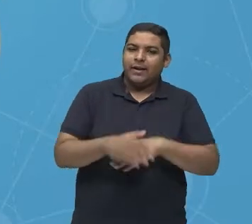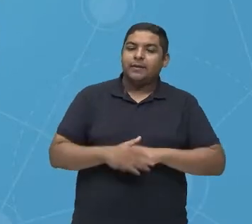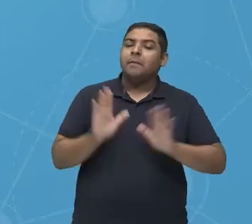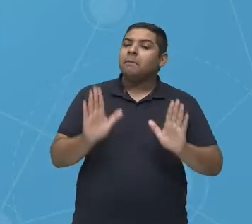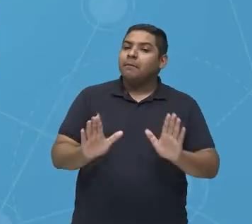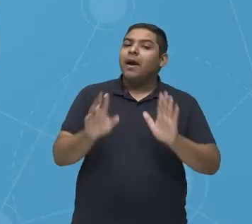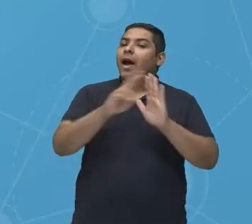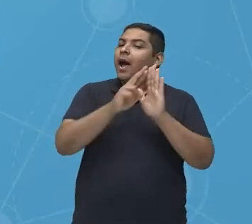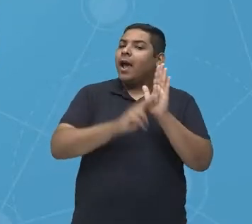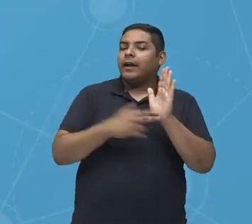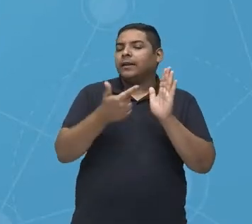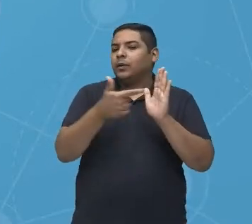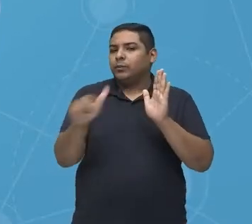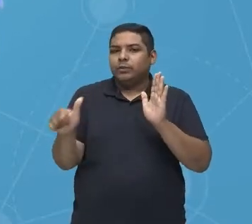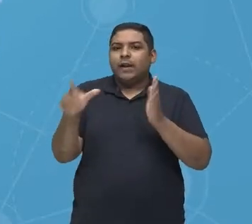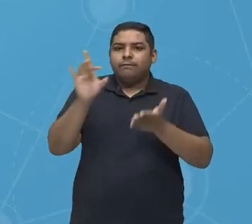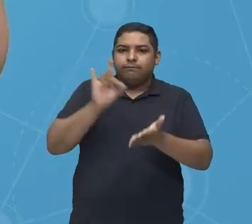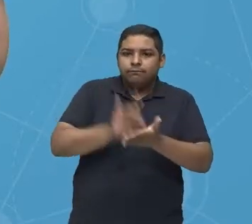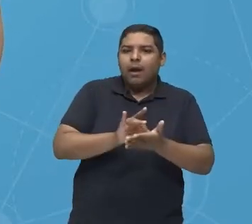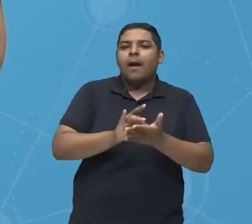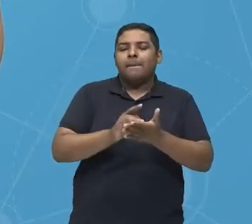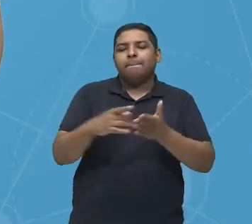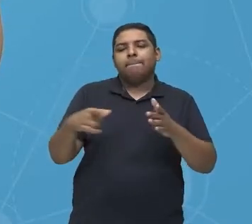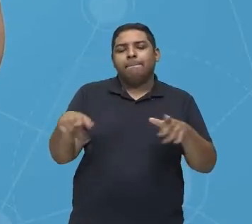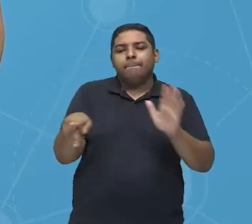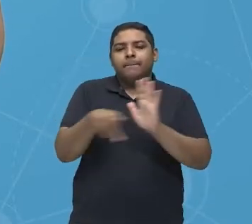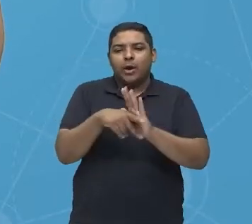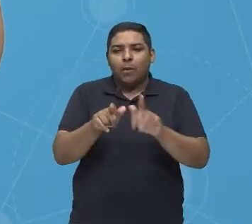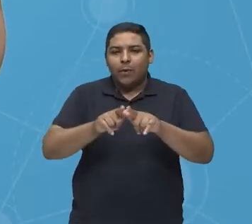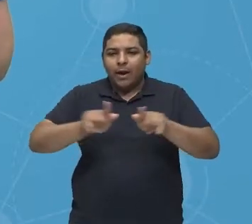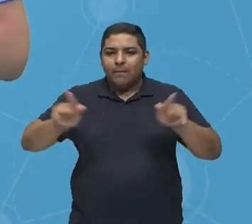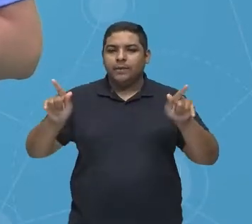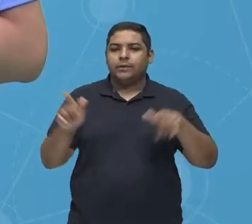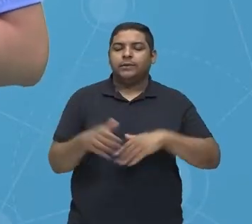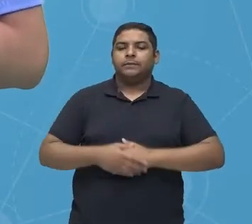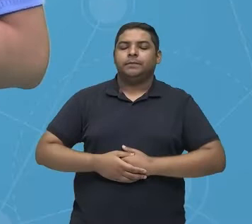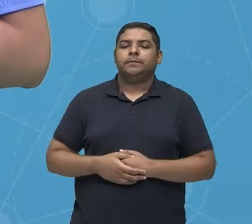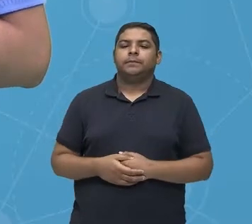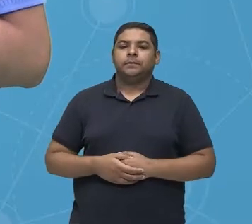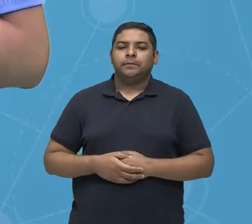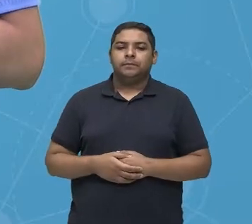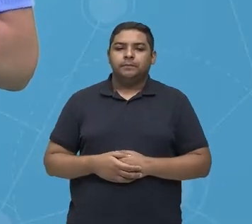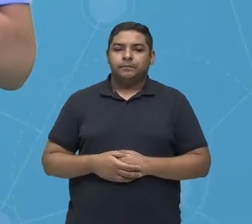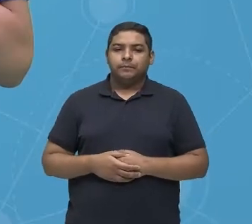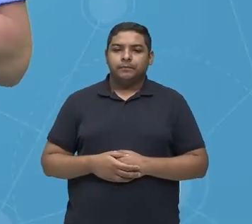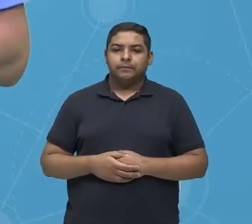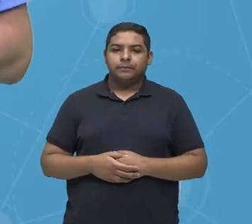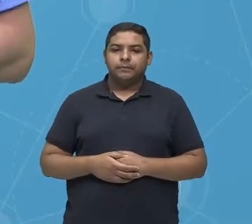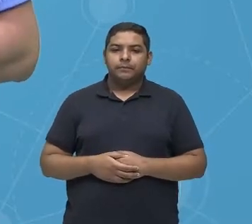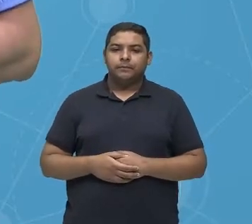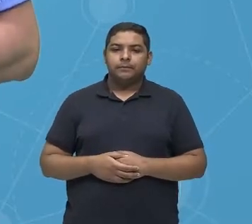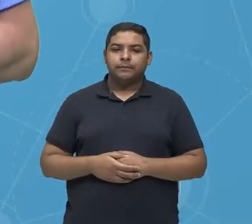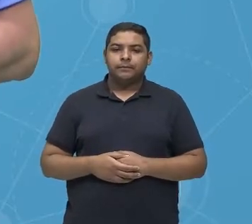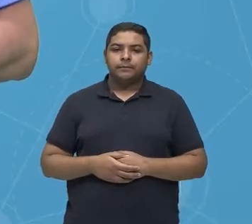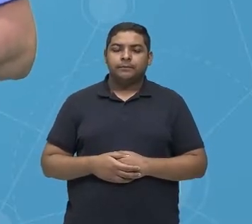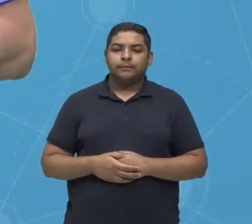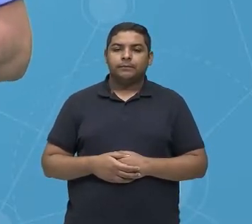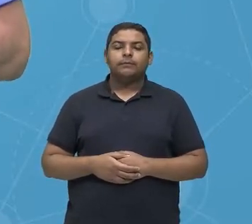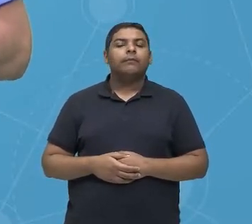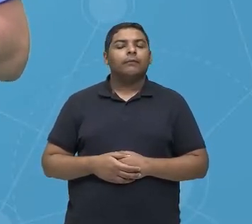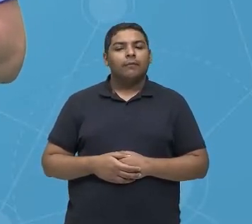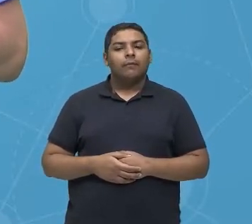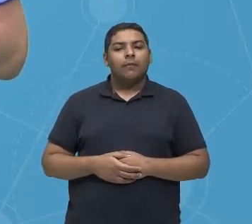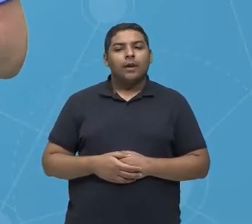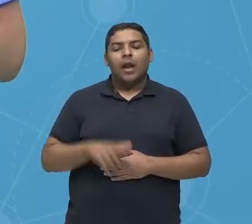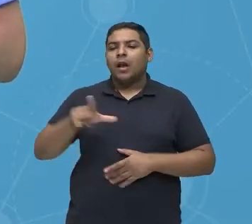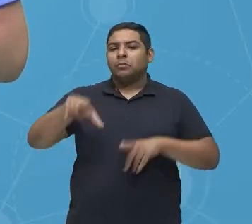não existe, essa regra que defina a utilização de um e de outro, tá certo? Então, a forma abreviada ou não fica a caráter